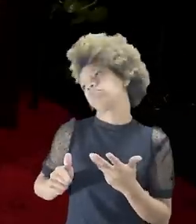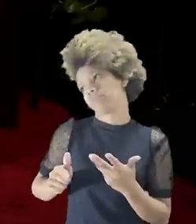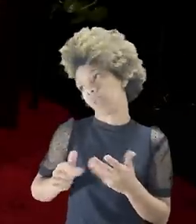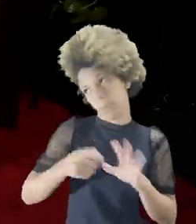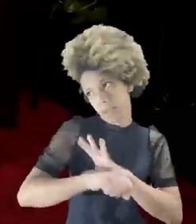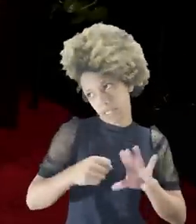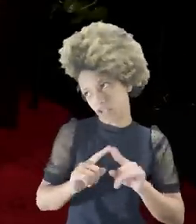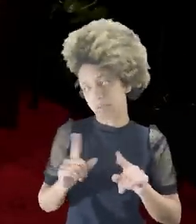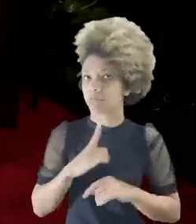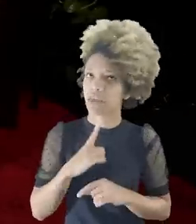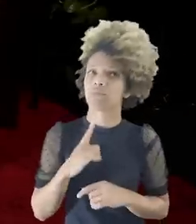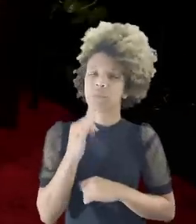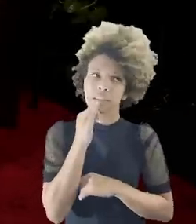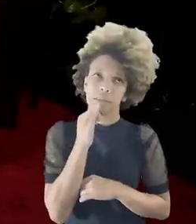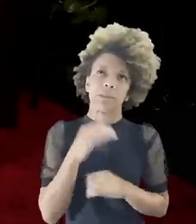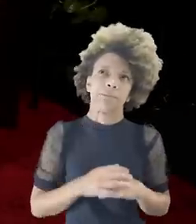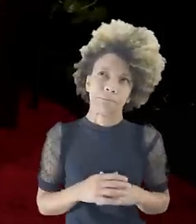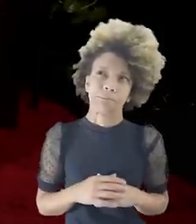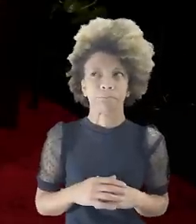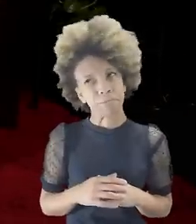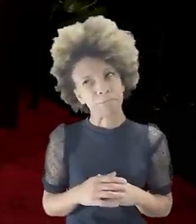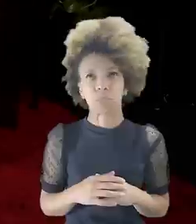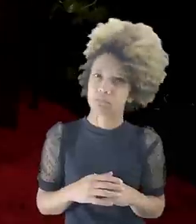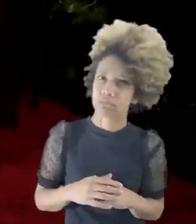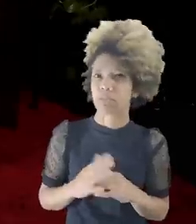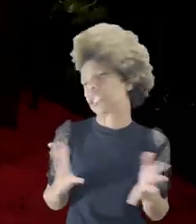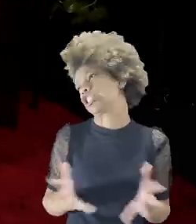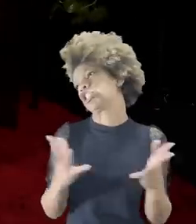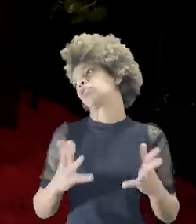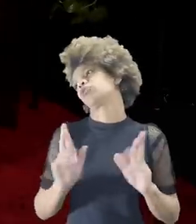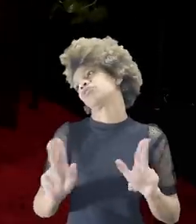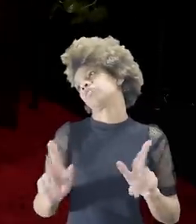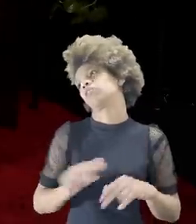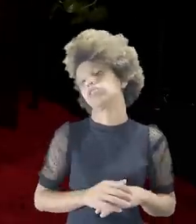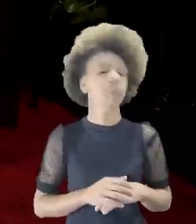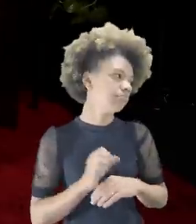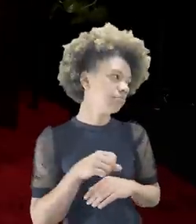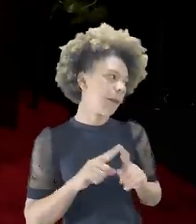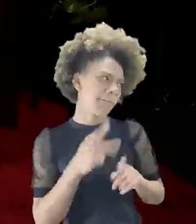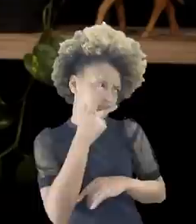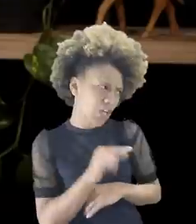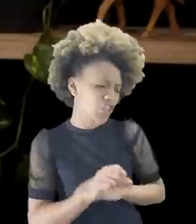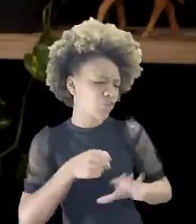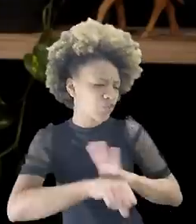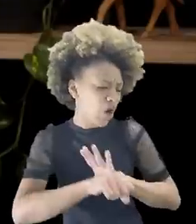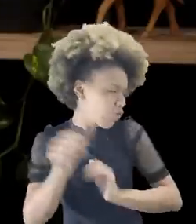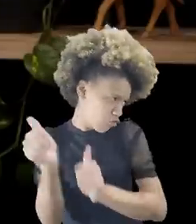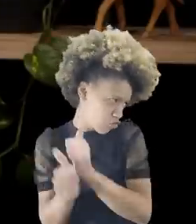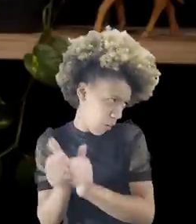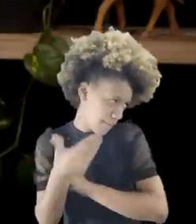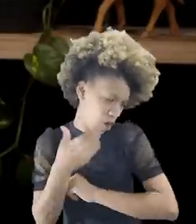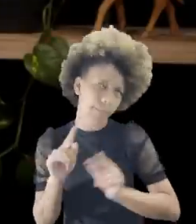então você tem essa essa estímulos diferentes claro né mas ela acha que o futebol Seria melhor